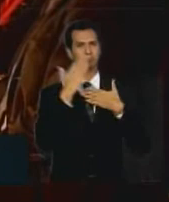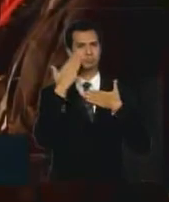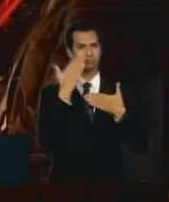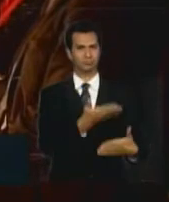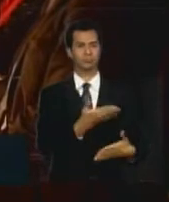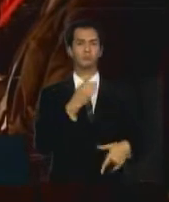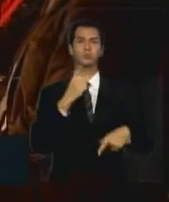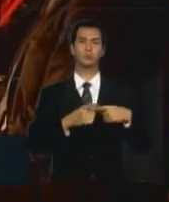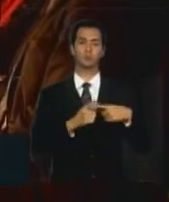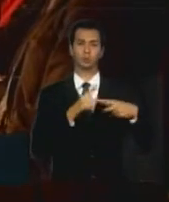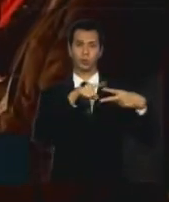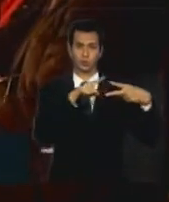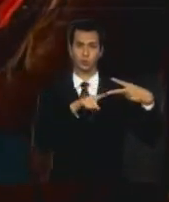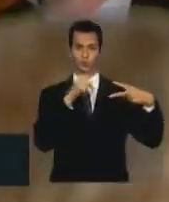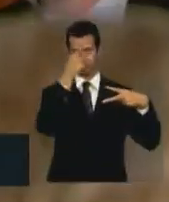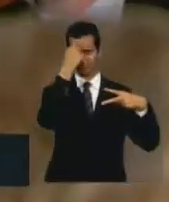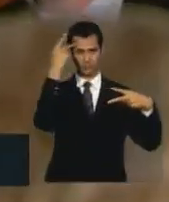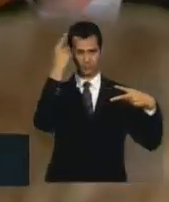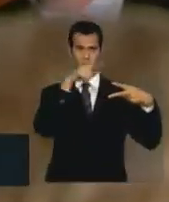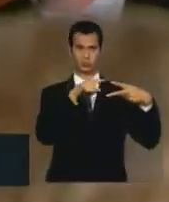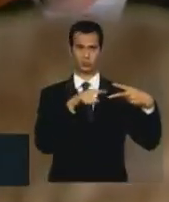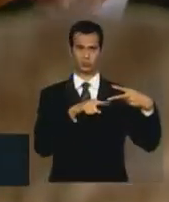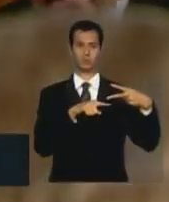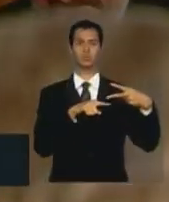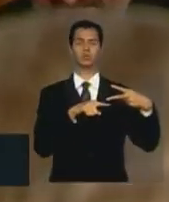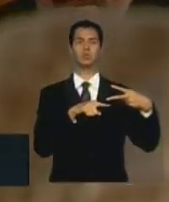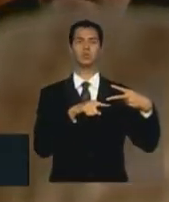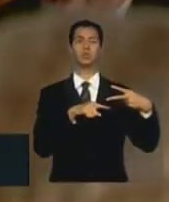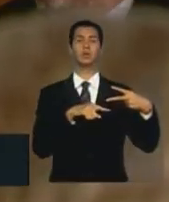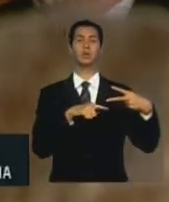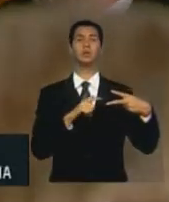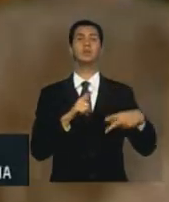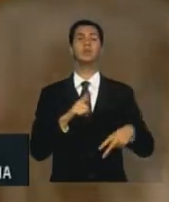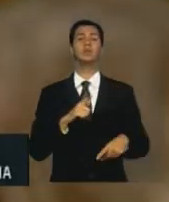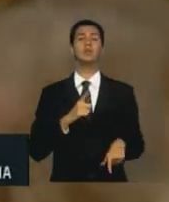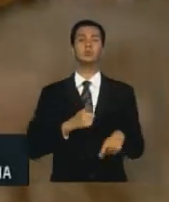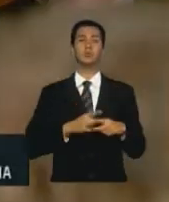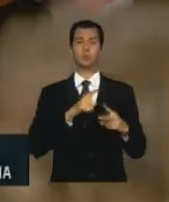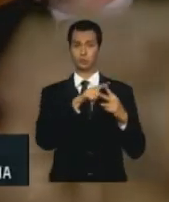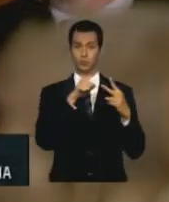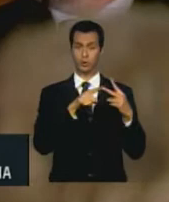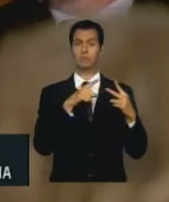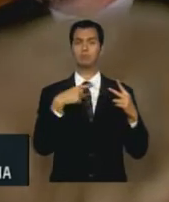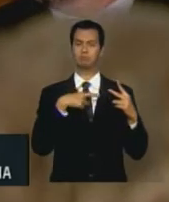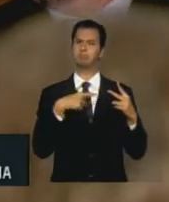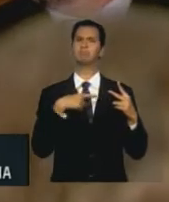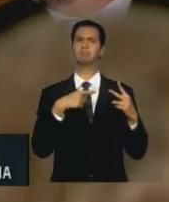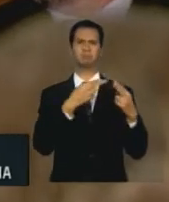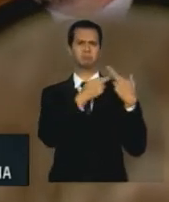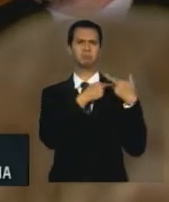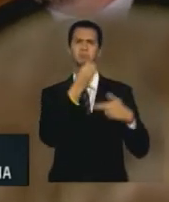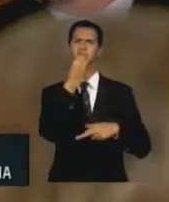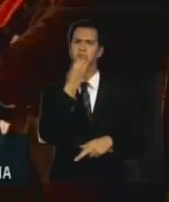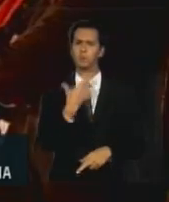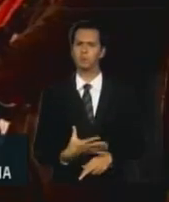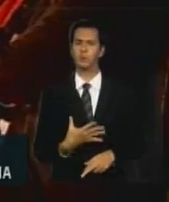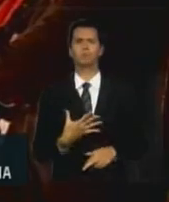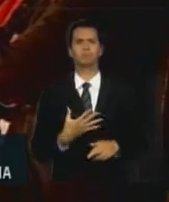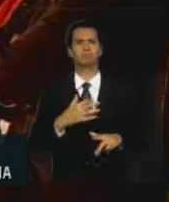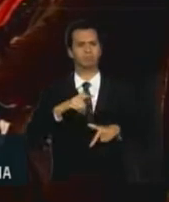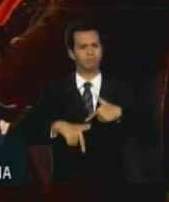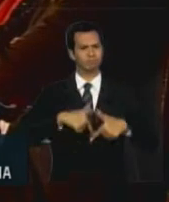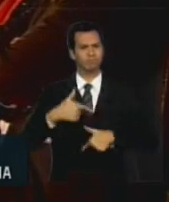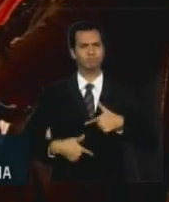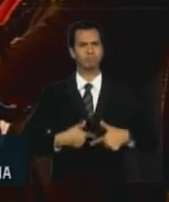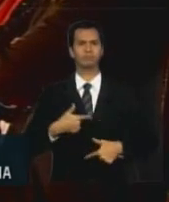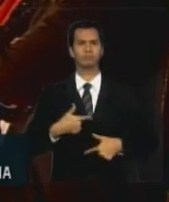estiveram sempre atentos, duros e responsáveis nessa negociação,